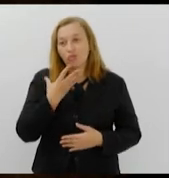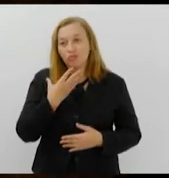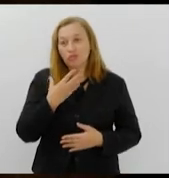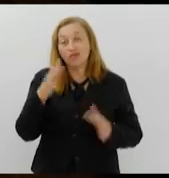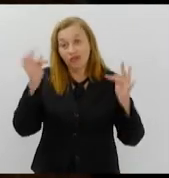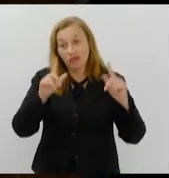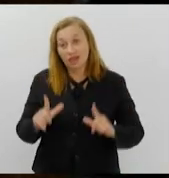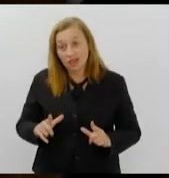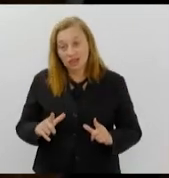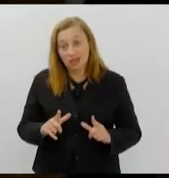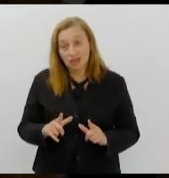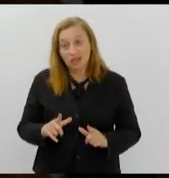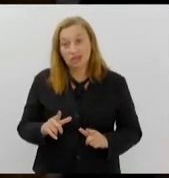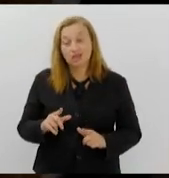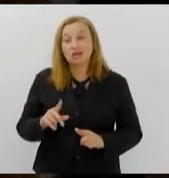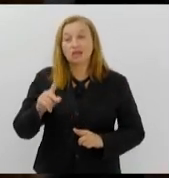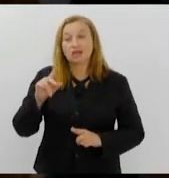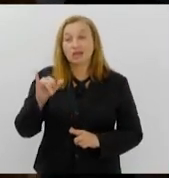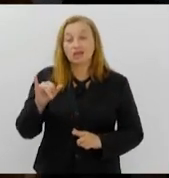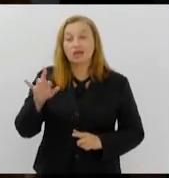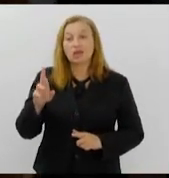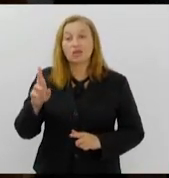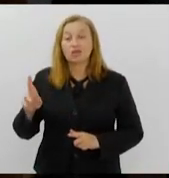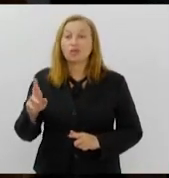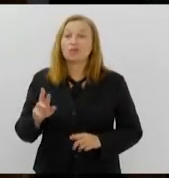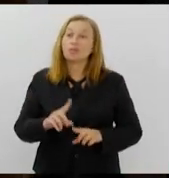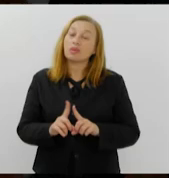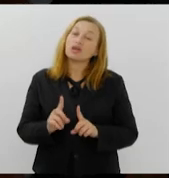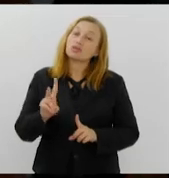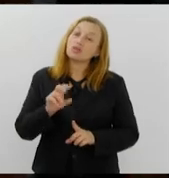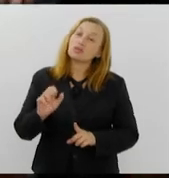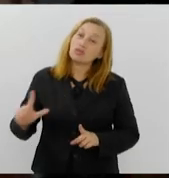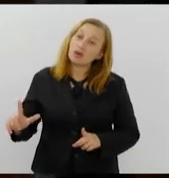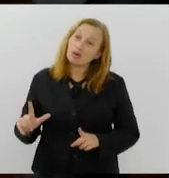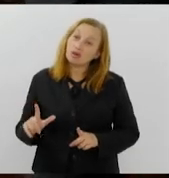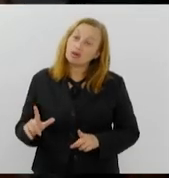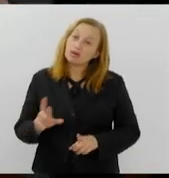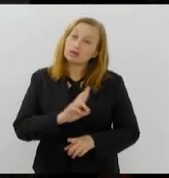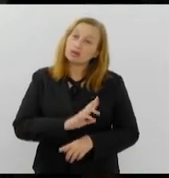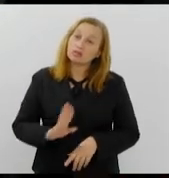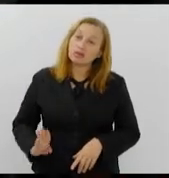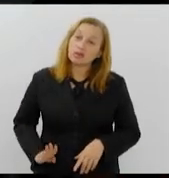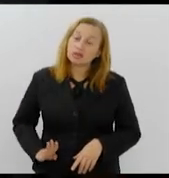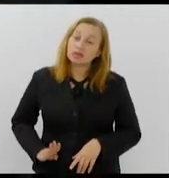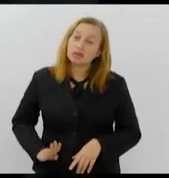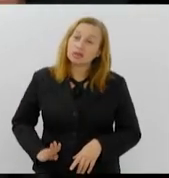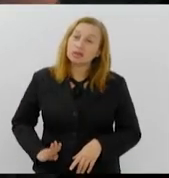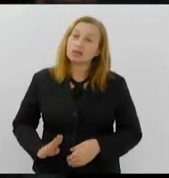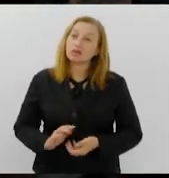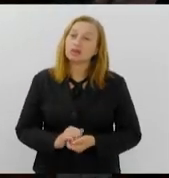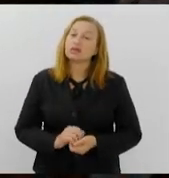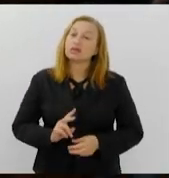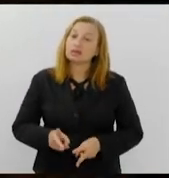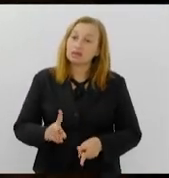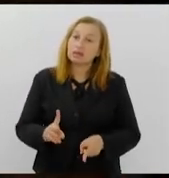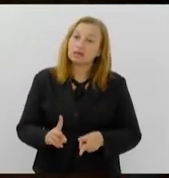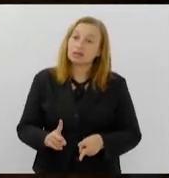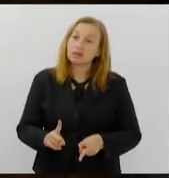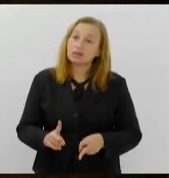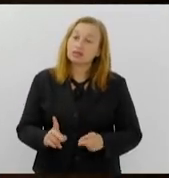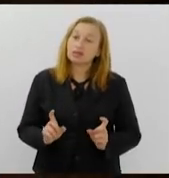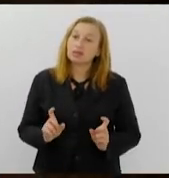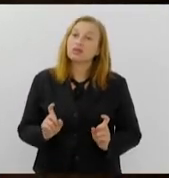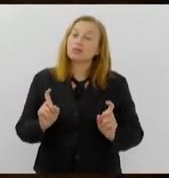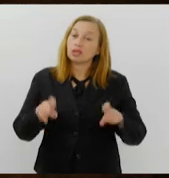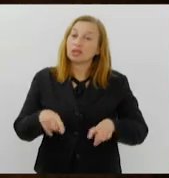feliz, até pelo Igor Porto, Nova Iguaçu, mas em razão do Val, em razão do Rodrigo Bacelar, eu sempre tive o mandato de